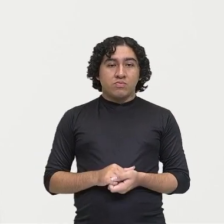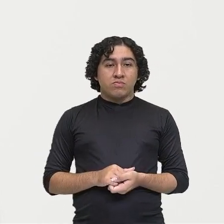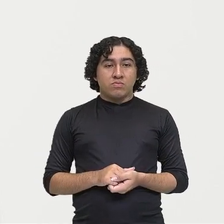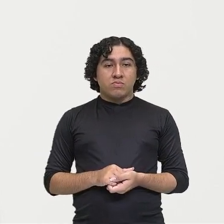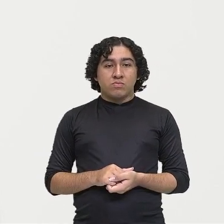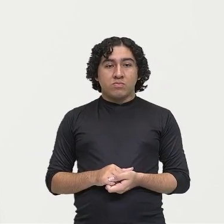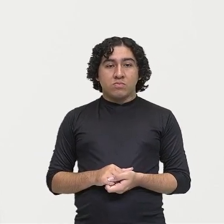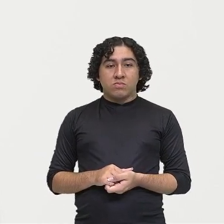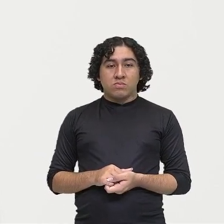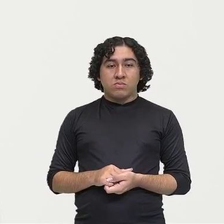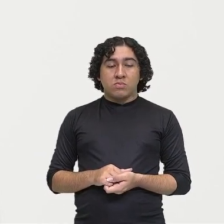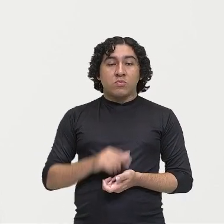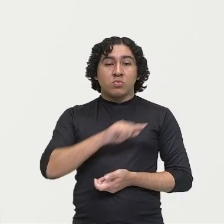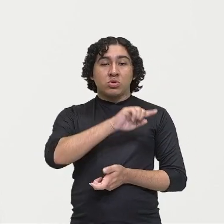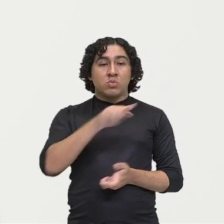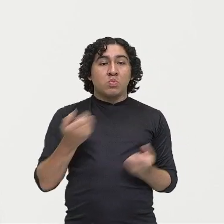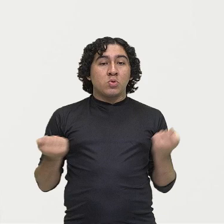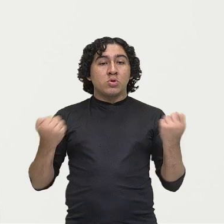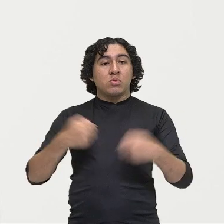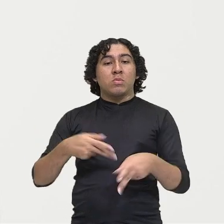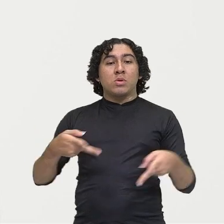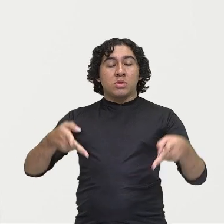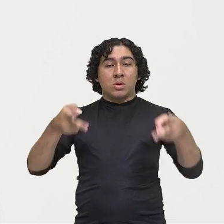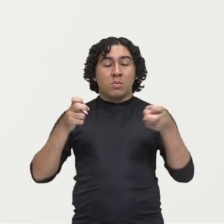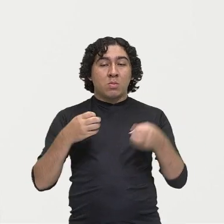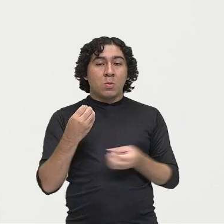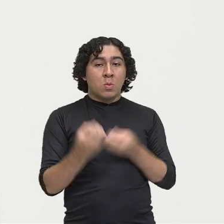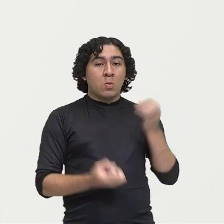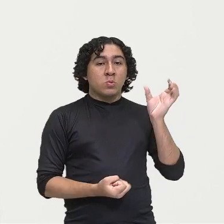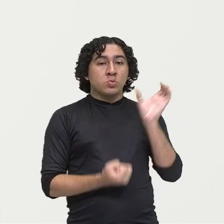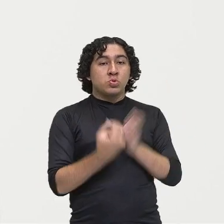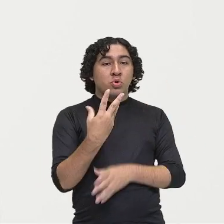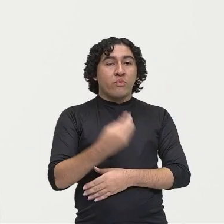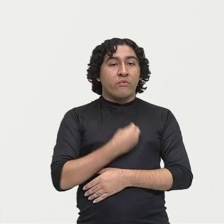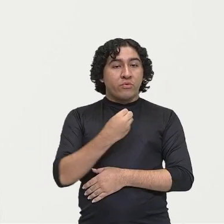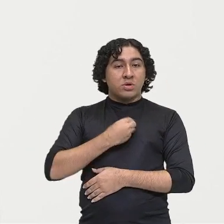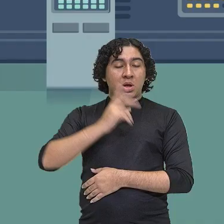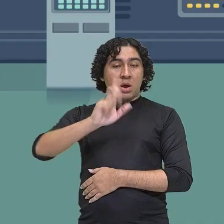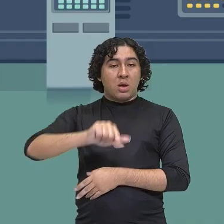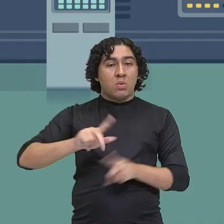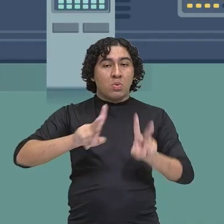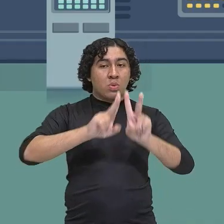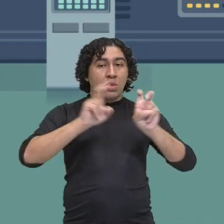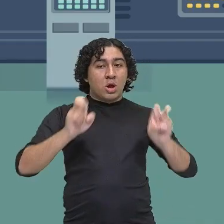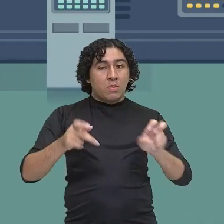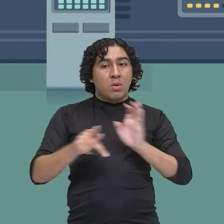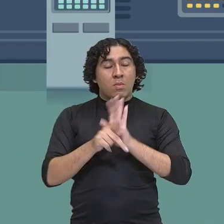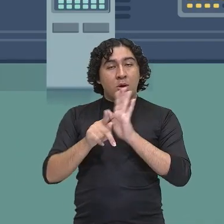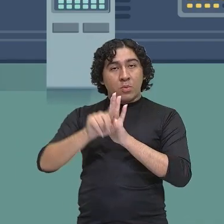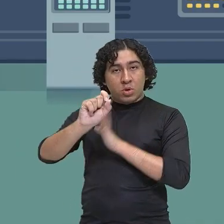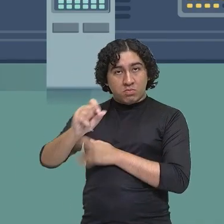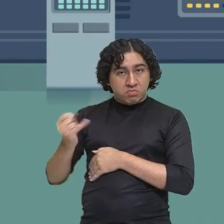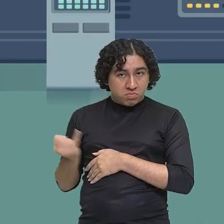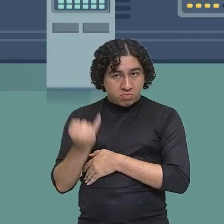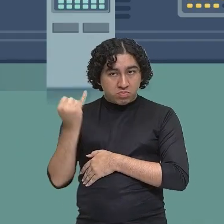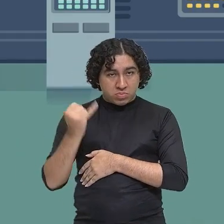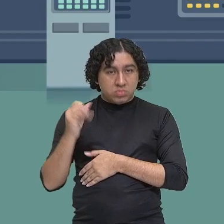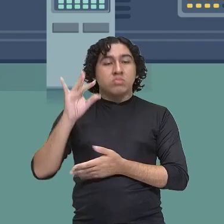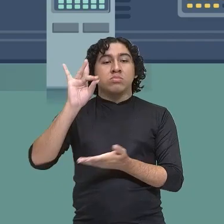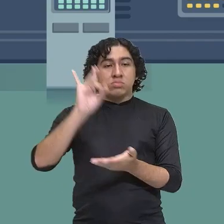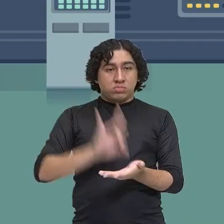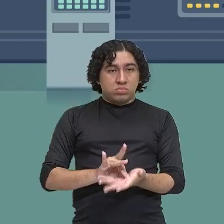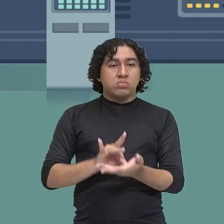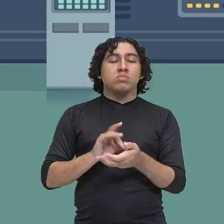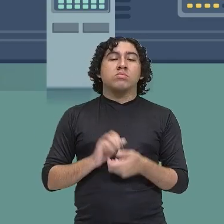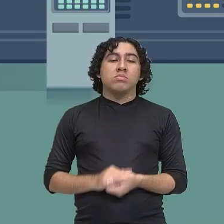vocês podem perceber que na origem da vida, que é um assunto muito pertinente